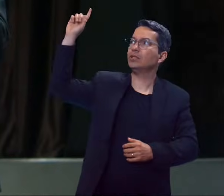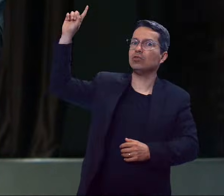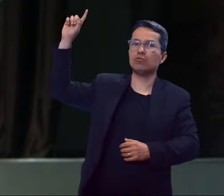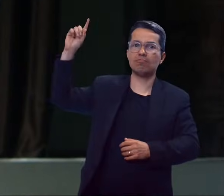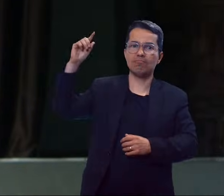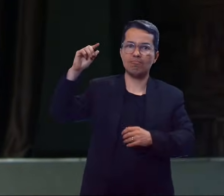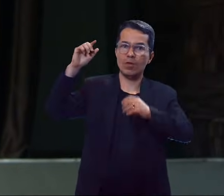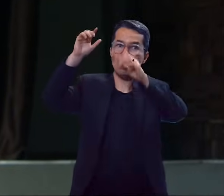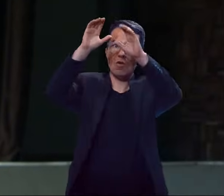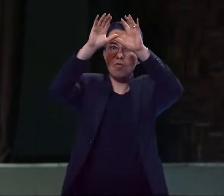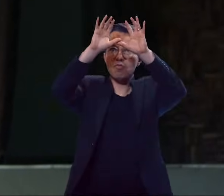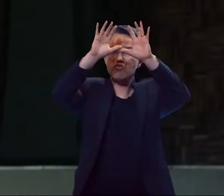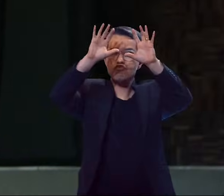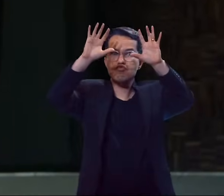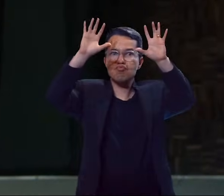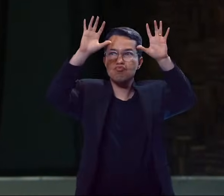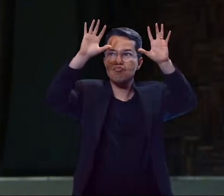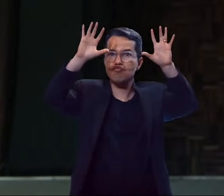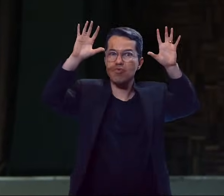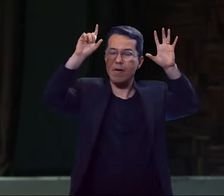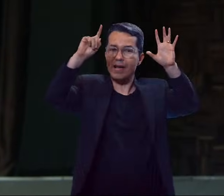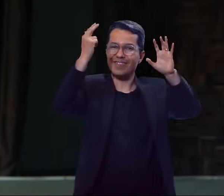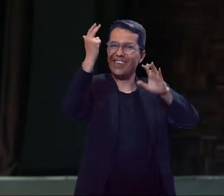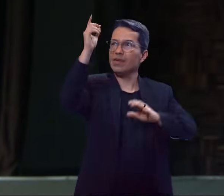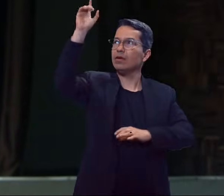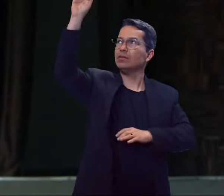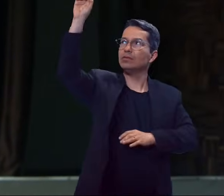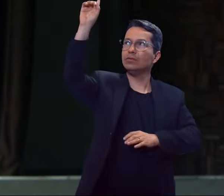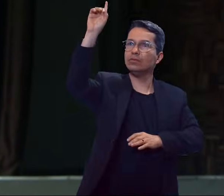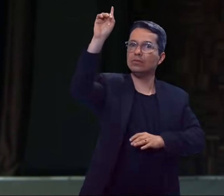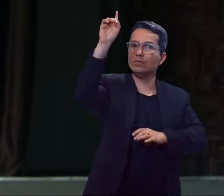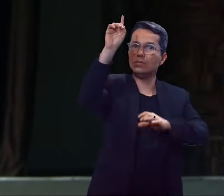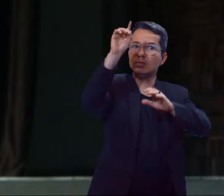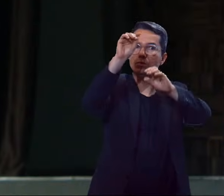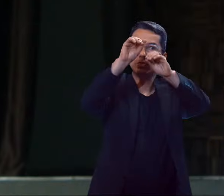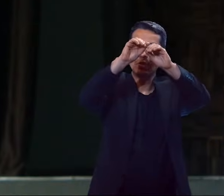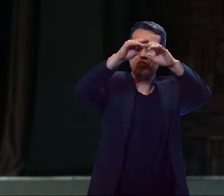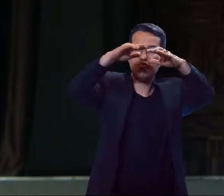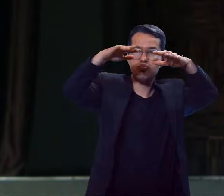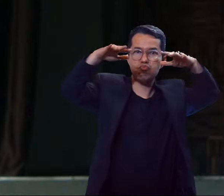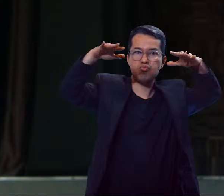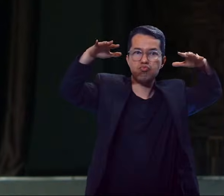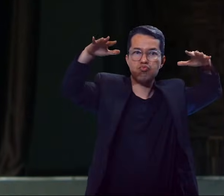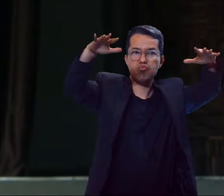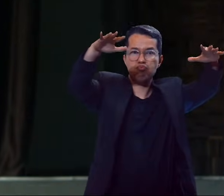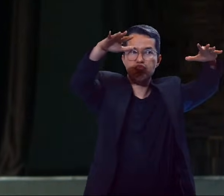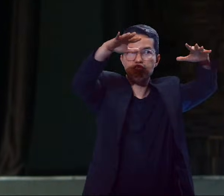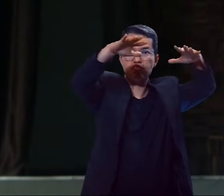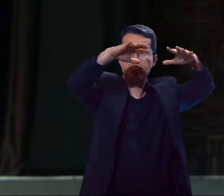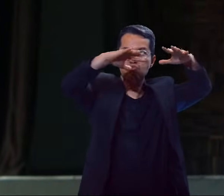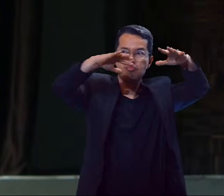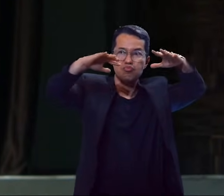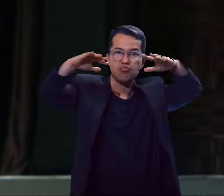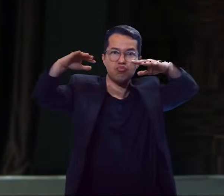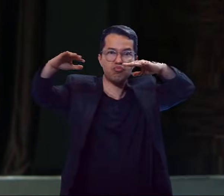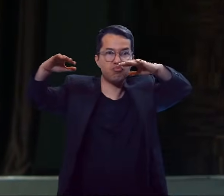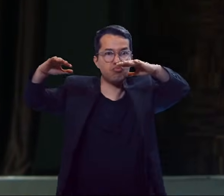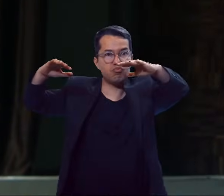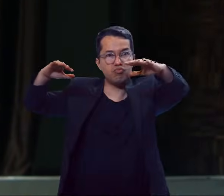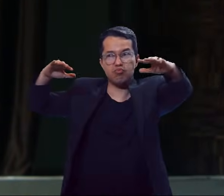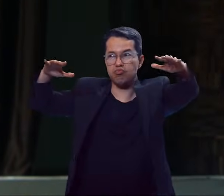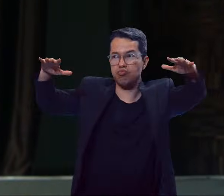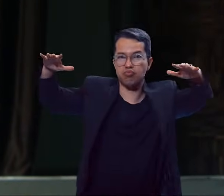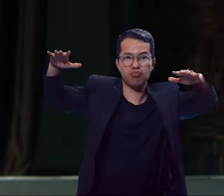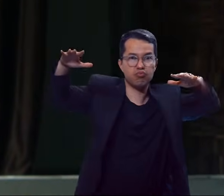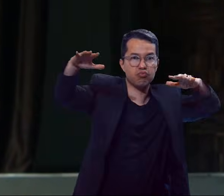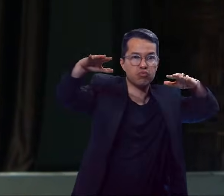a nuvem da sua presença. Quando ele orava, o povo via a nuvem e via Deus ainda estar com Moisés, está